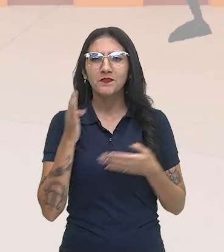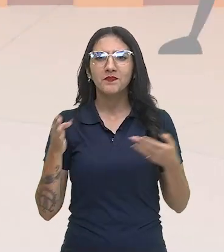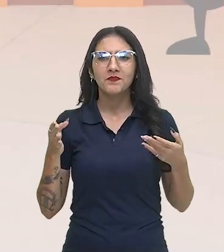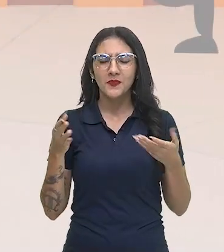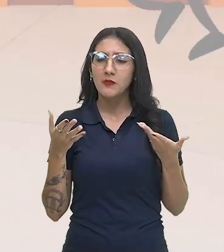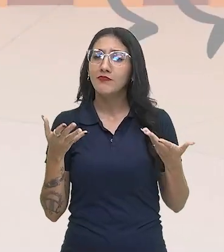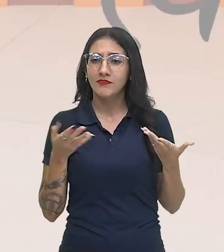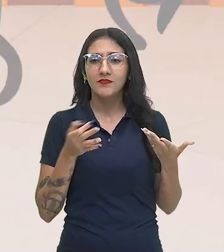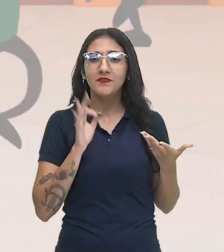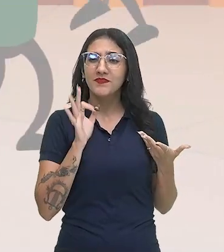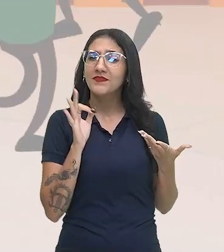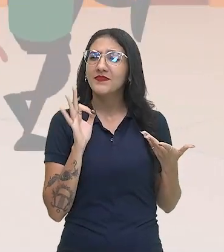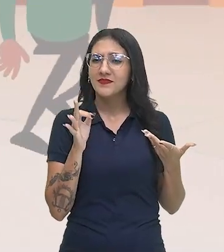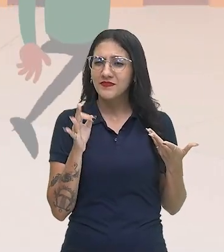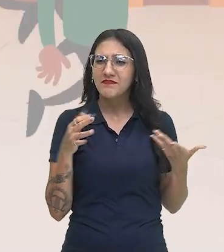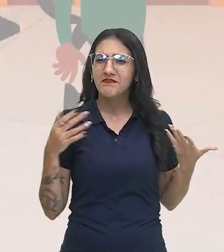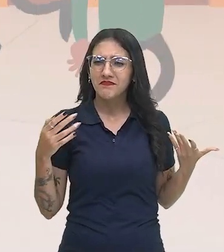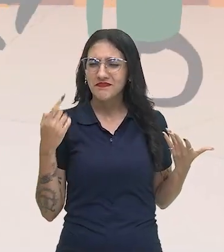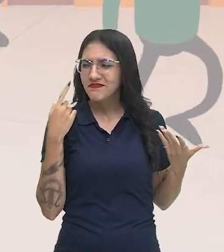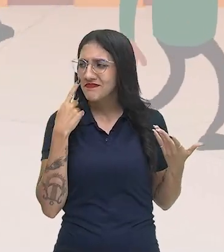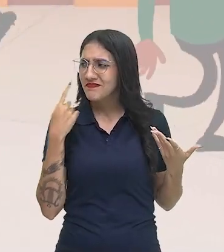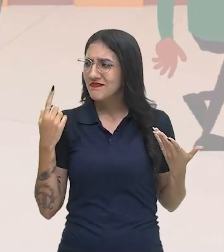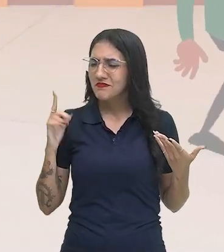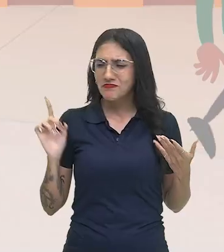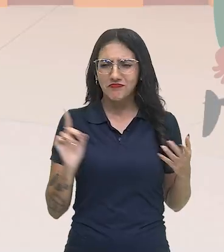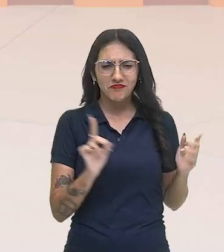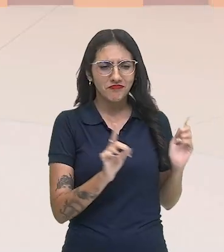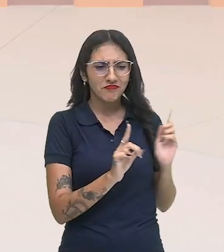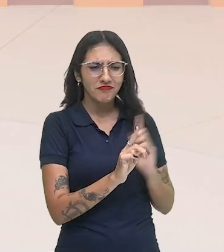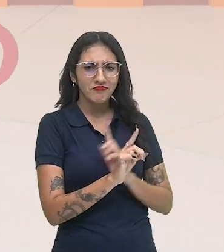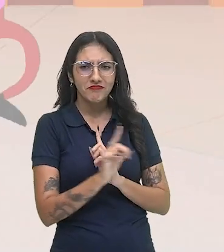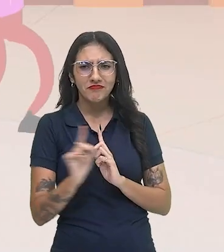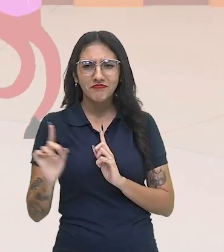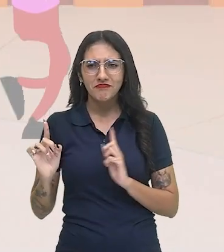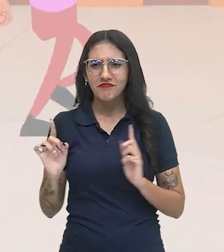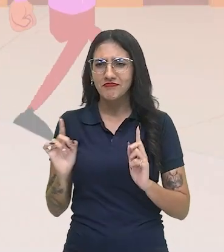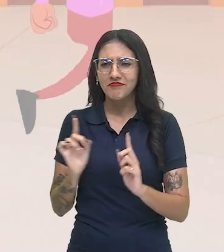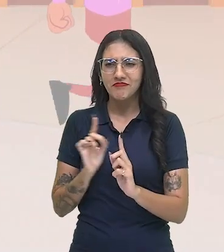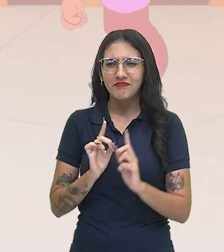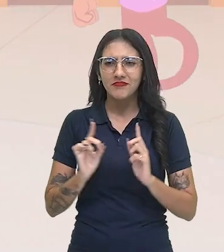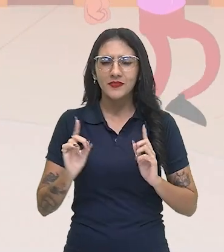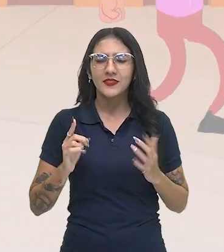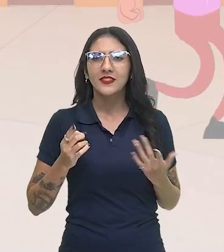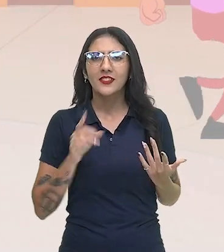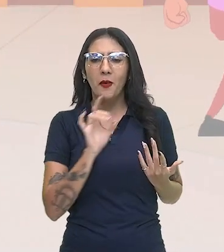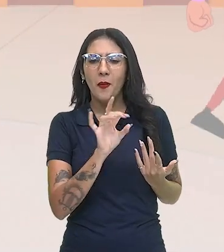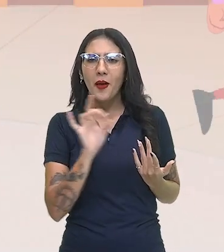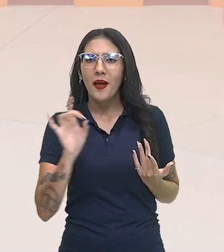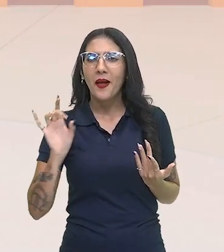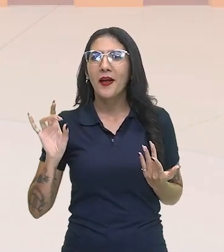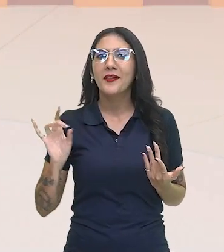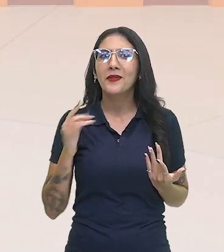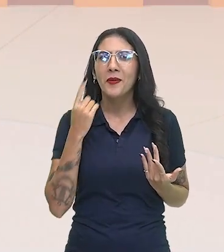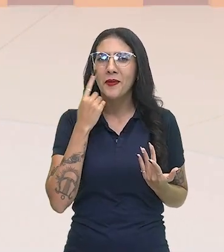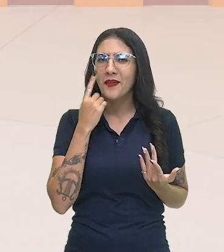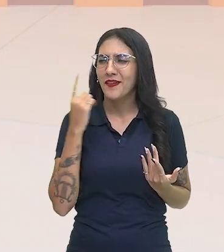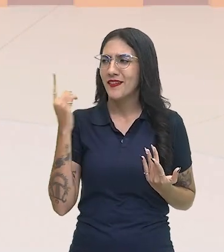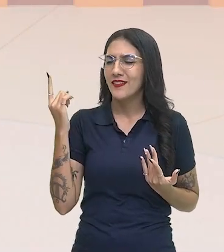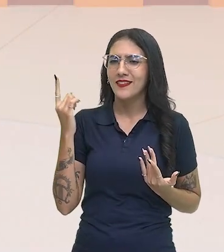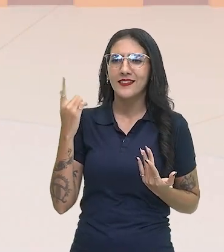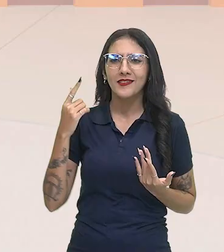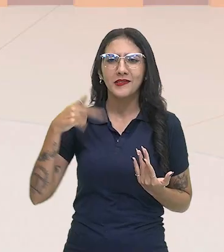mesmo. Gente, eles estão aqui em movimento. E cada um está dizendo, olha, pelo